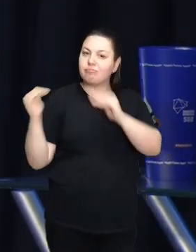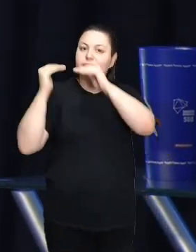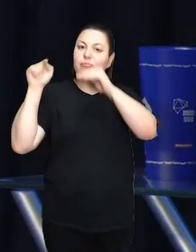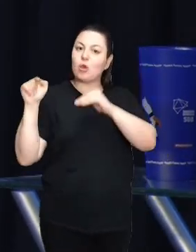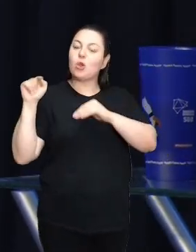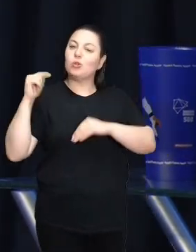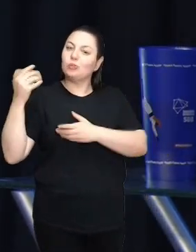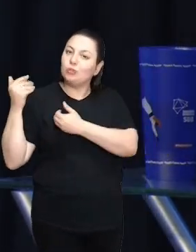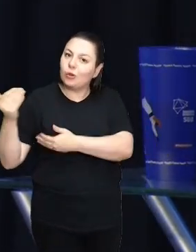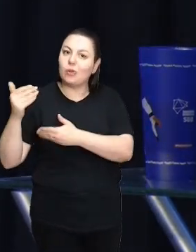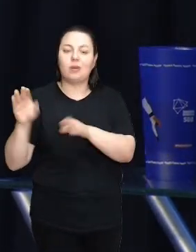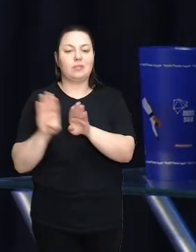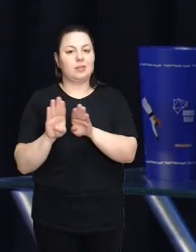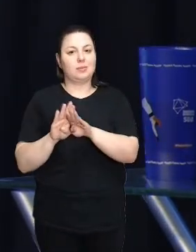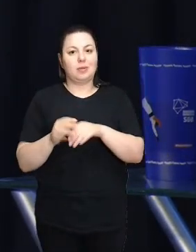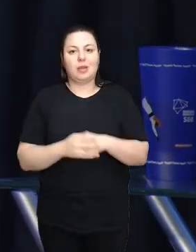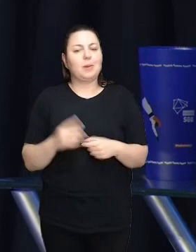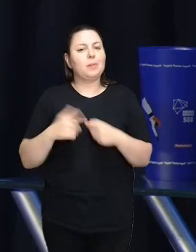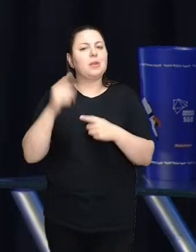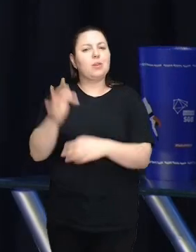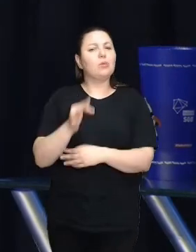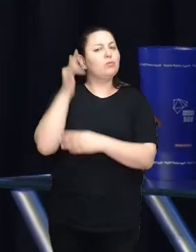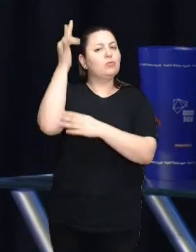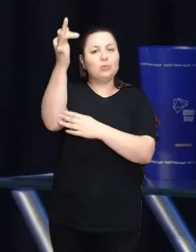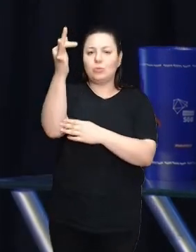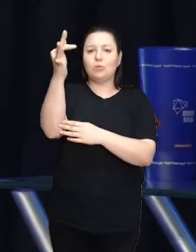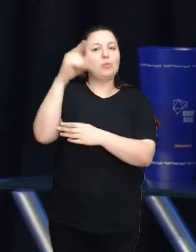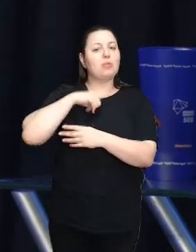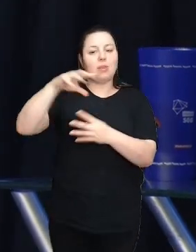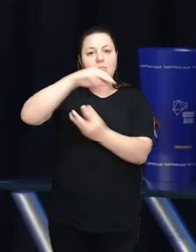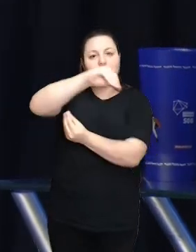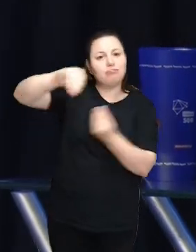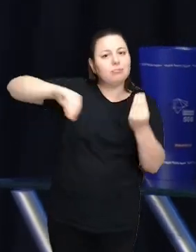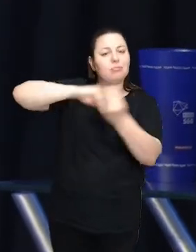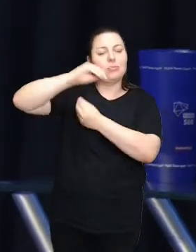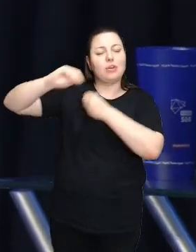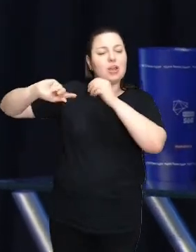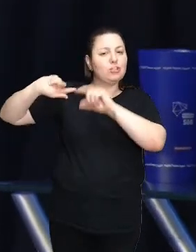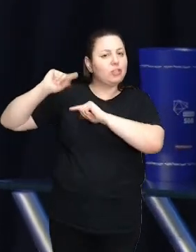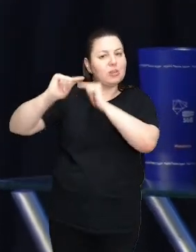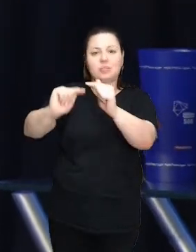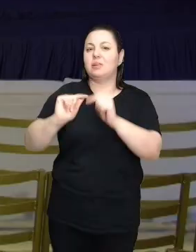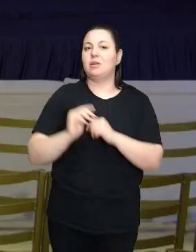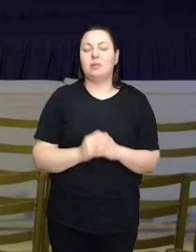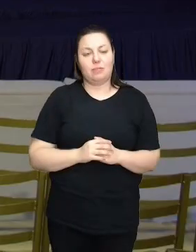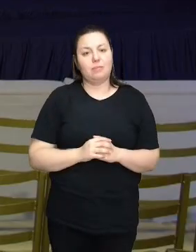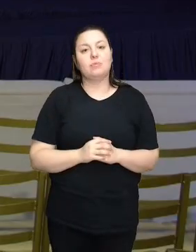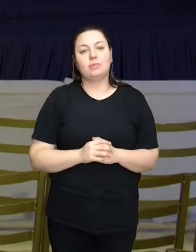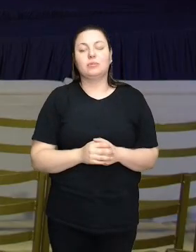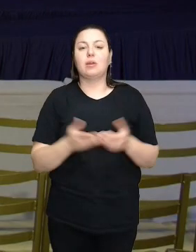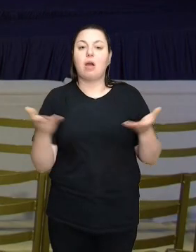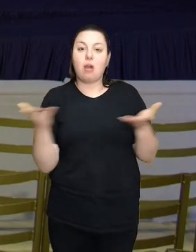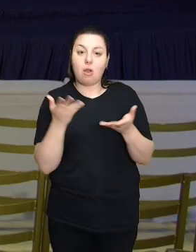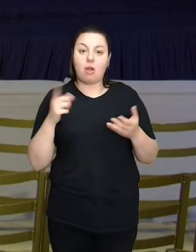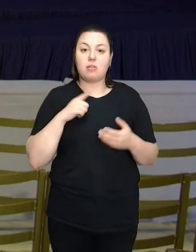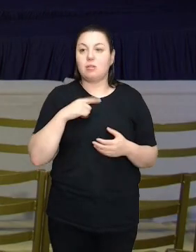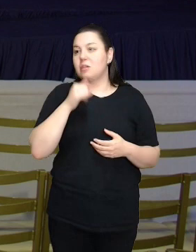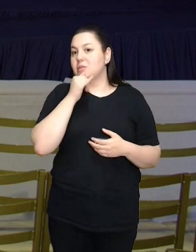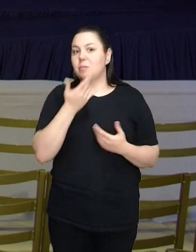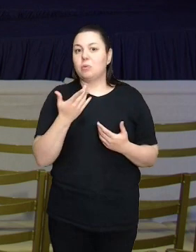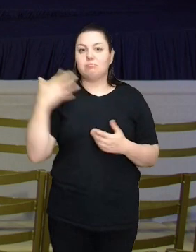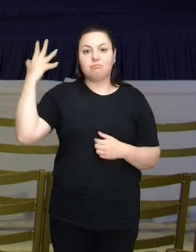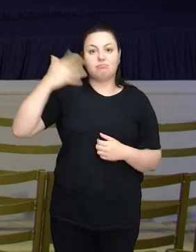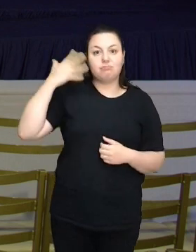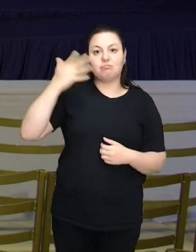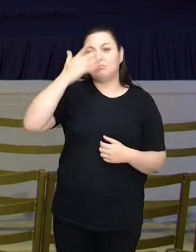é intergeracional. Assim como, né, a gente está aqui nesse painel com pessoa de 20, 30, 40 e 50 anos, a gente